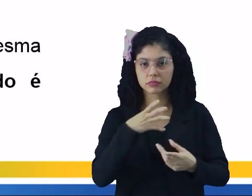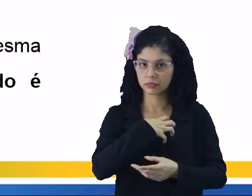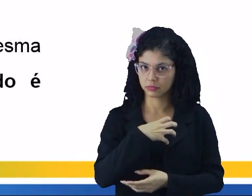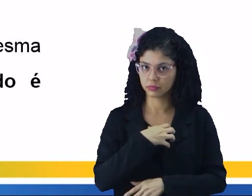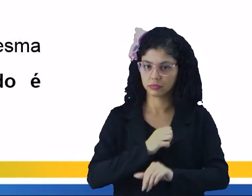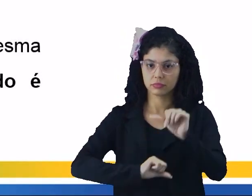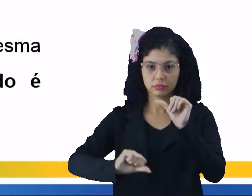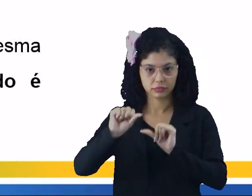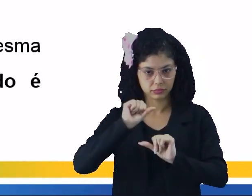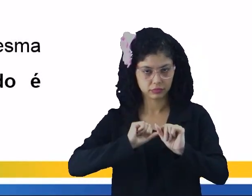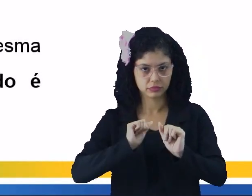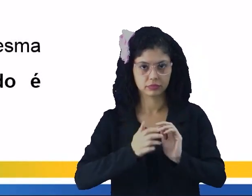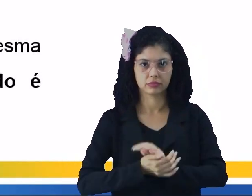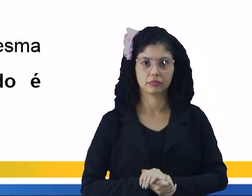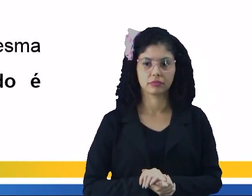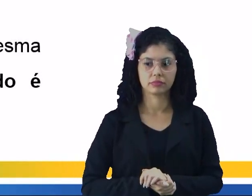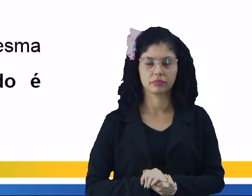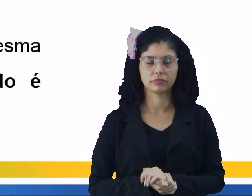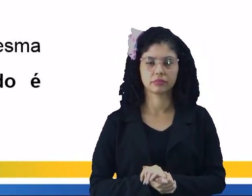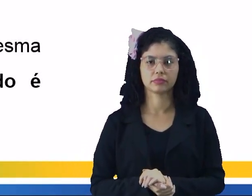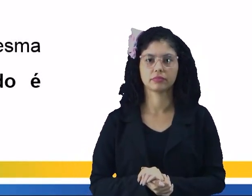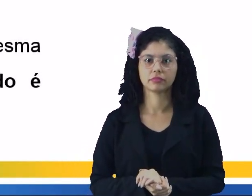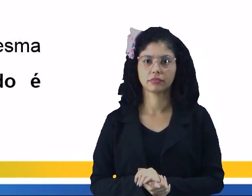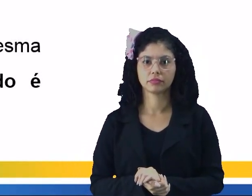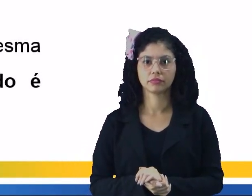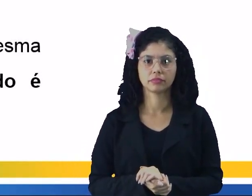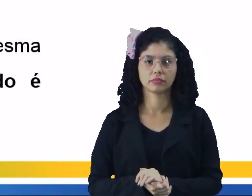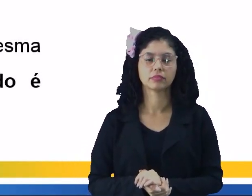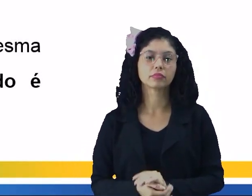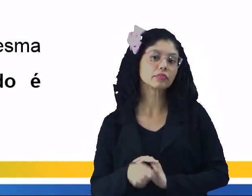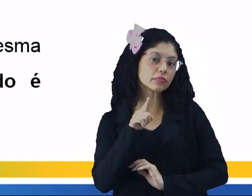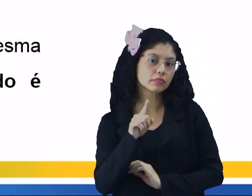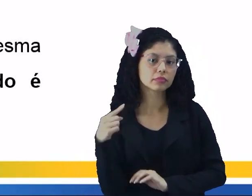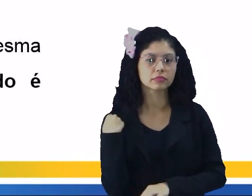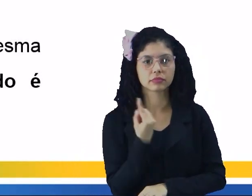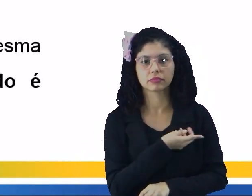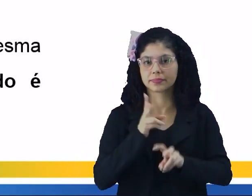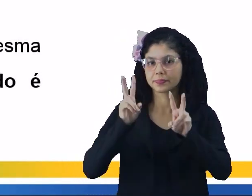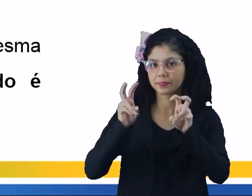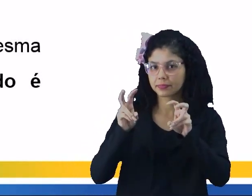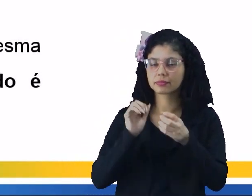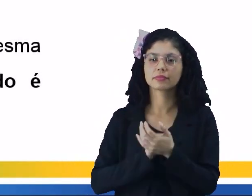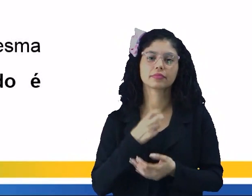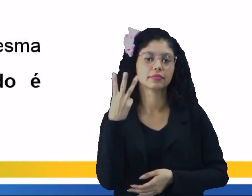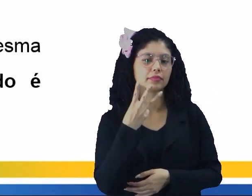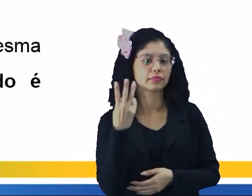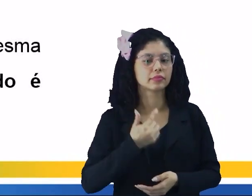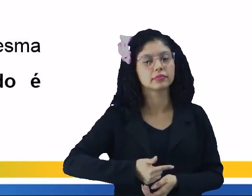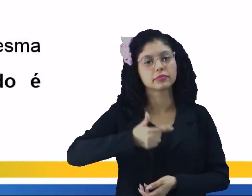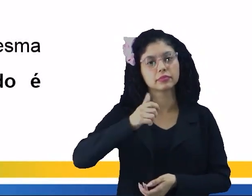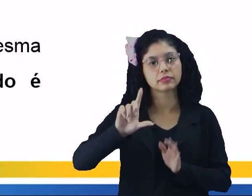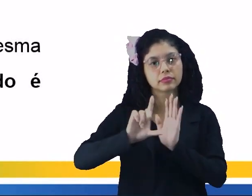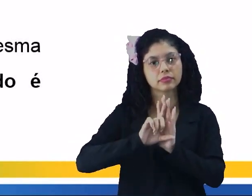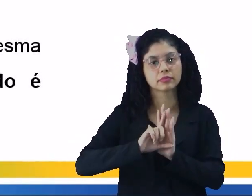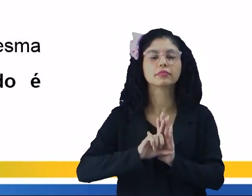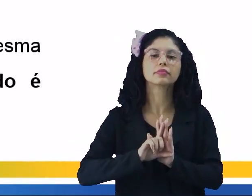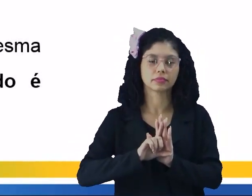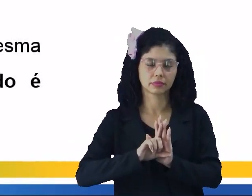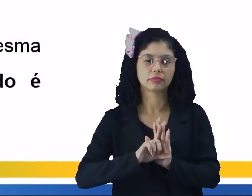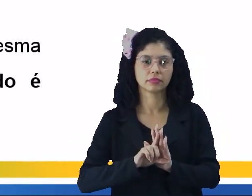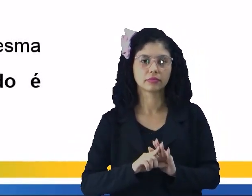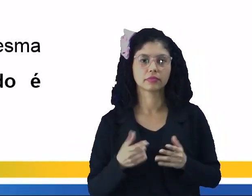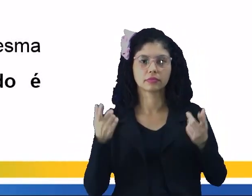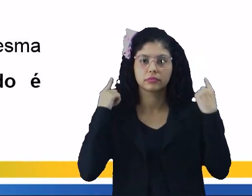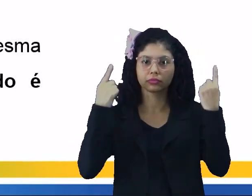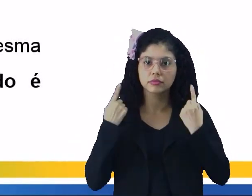sentido contrário, sentidos opostos. Essa é a nossa definição da terceira lei de Newton e que vocês